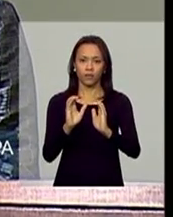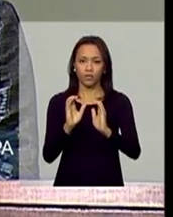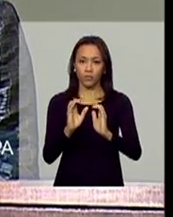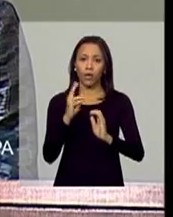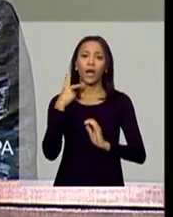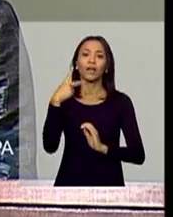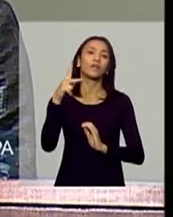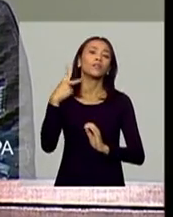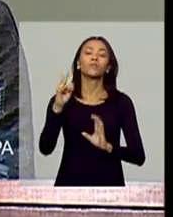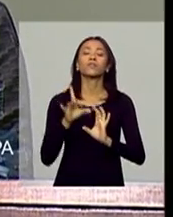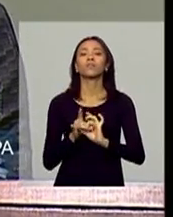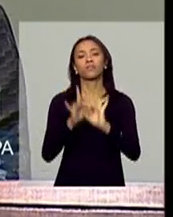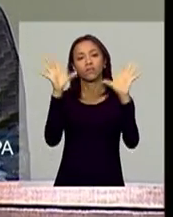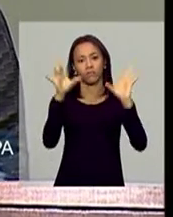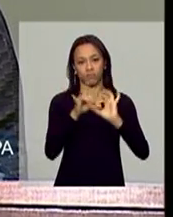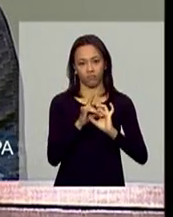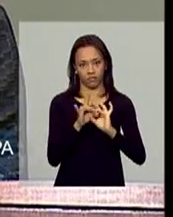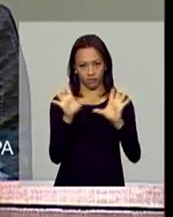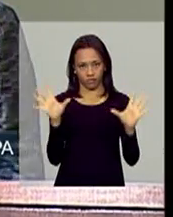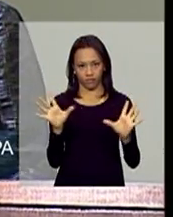sua independência.